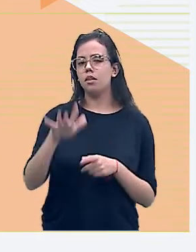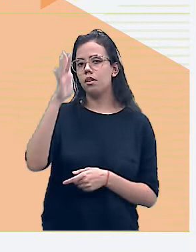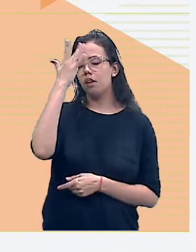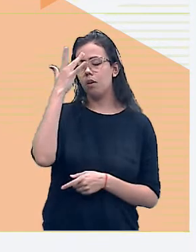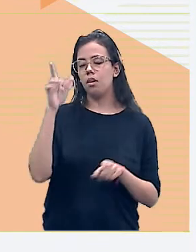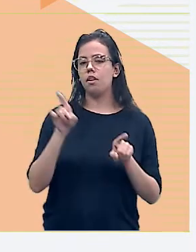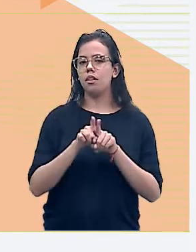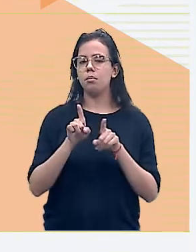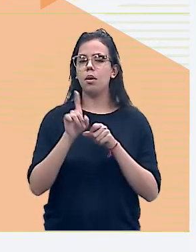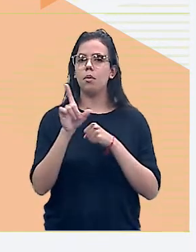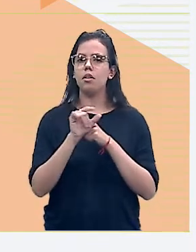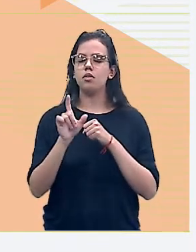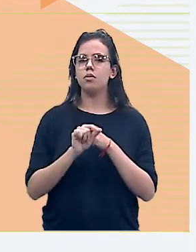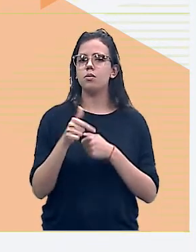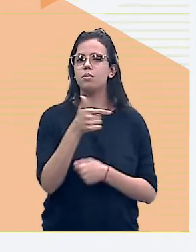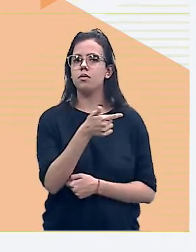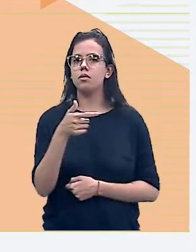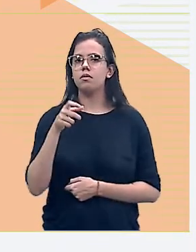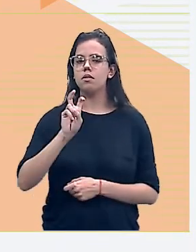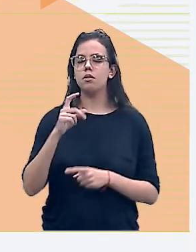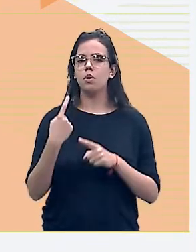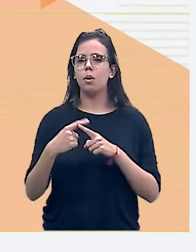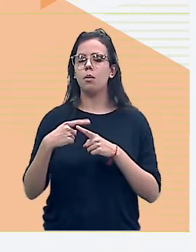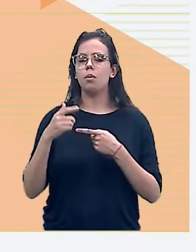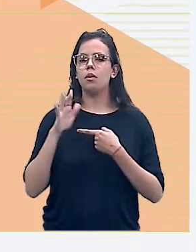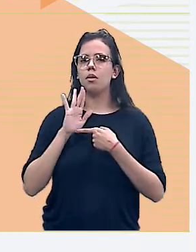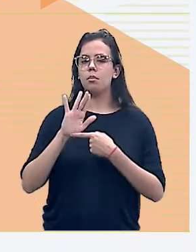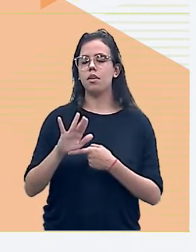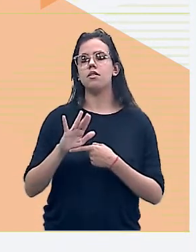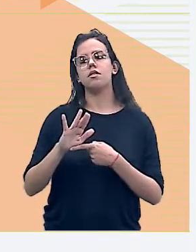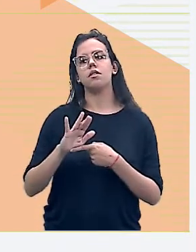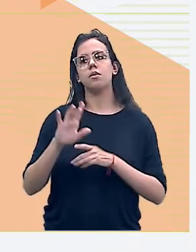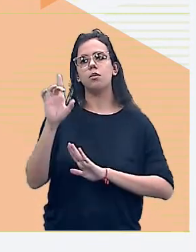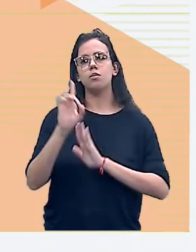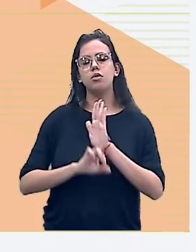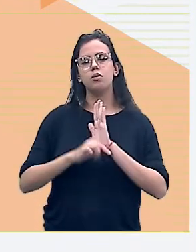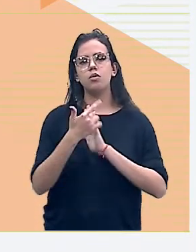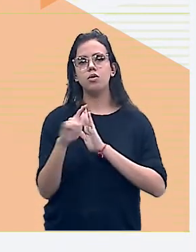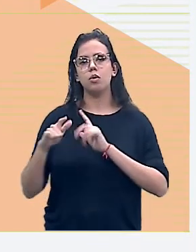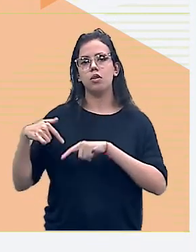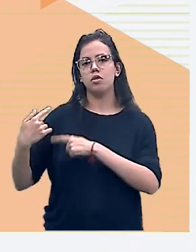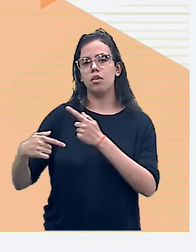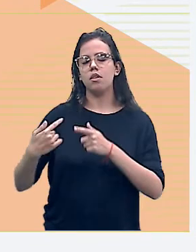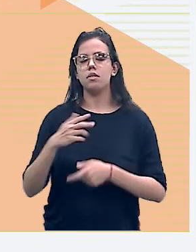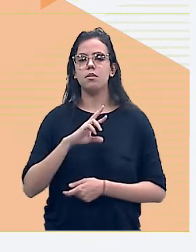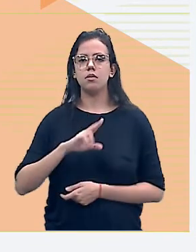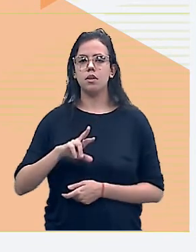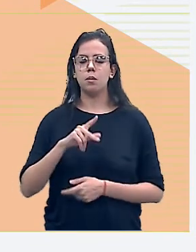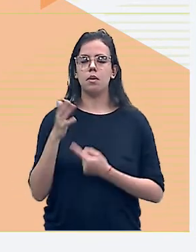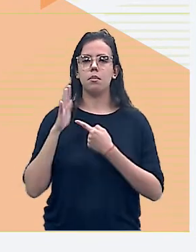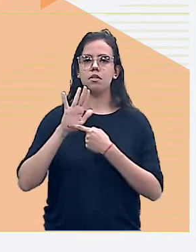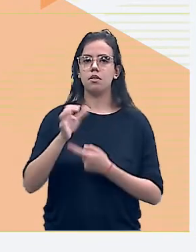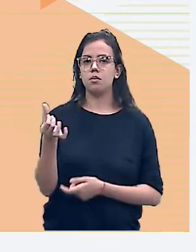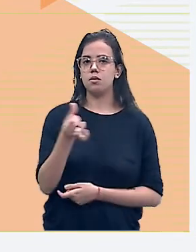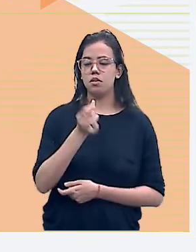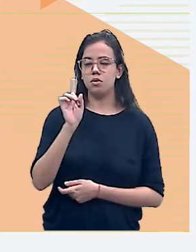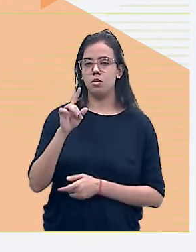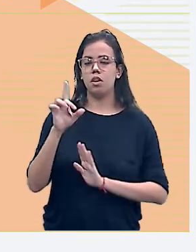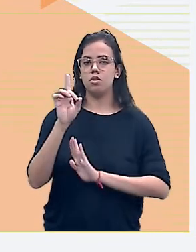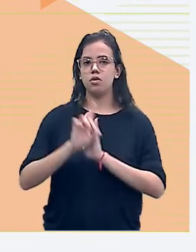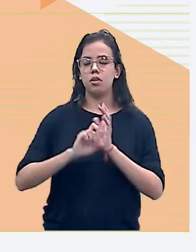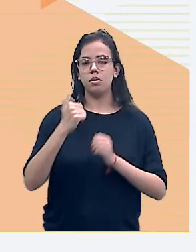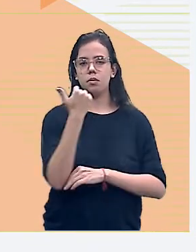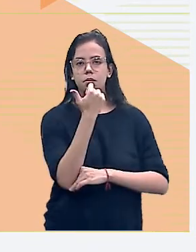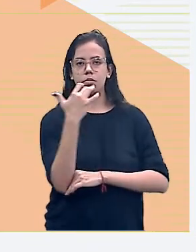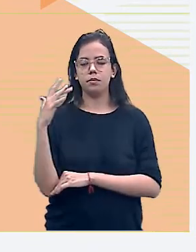decorar também um dos 25 porque ele traz um direito de Outra Geração que não é abordado pelo sexto que é o direito ao meio ambiente